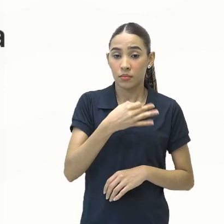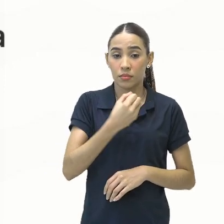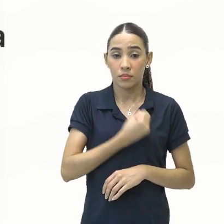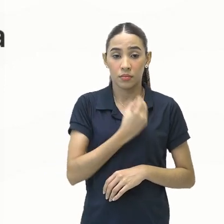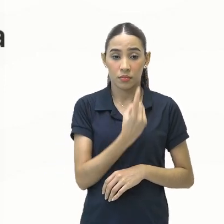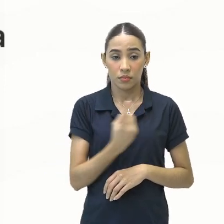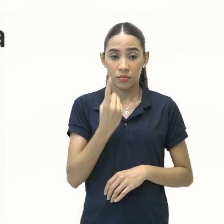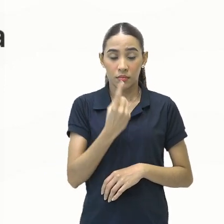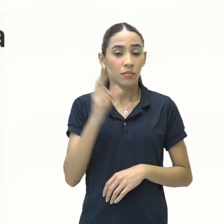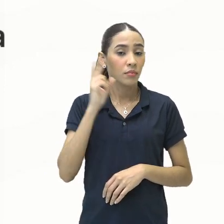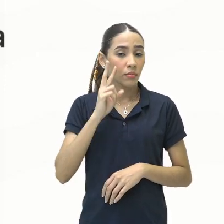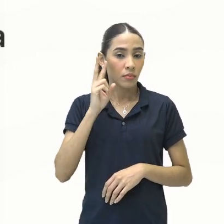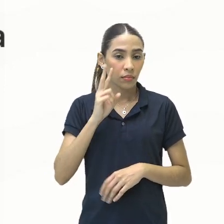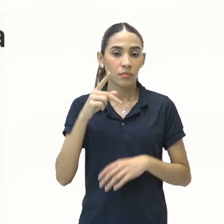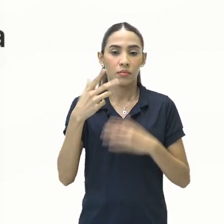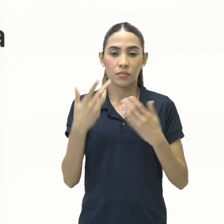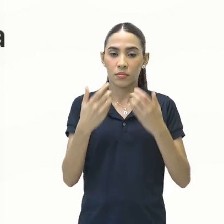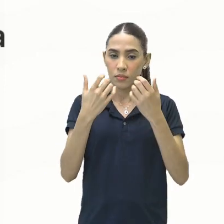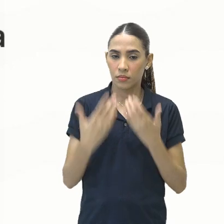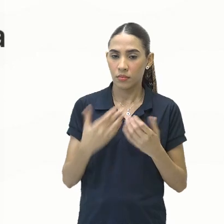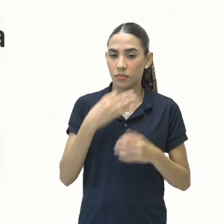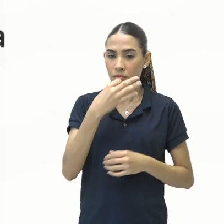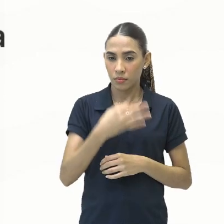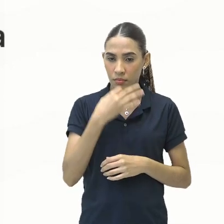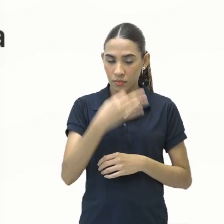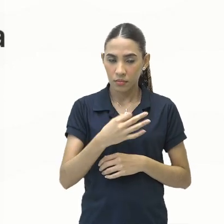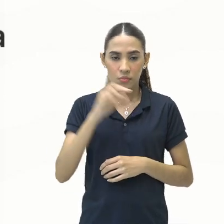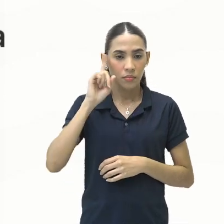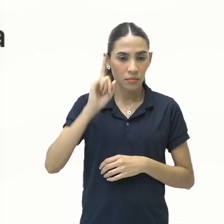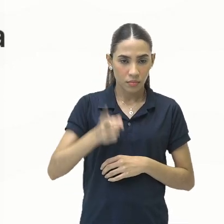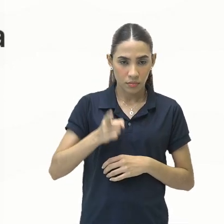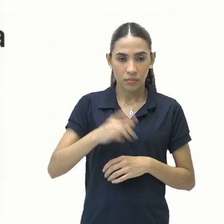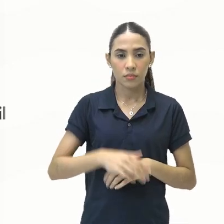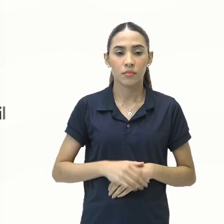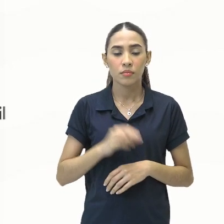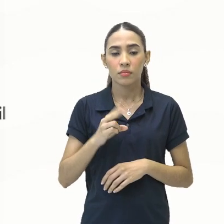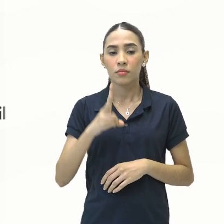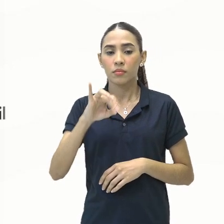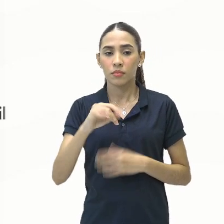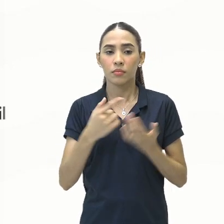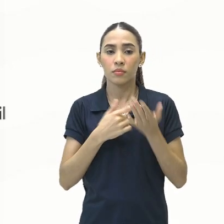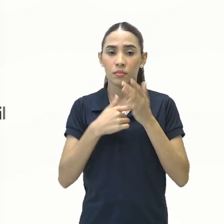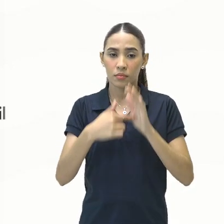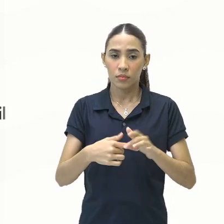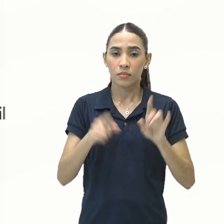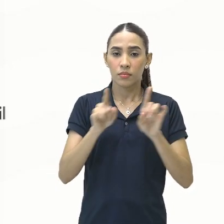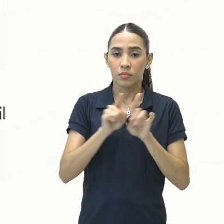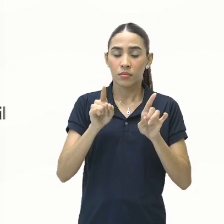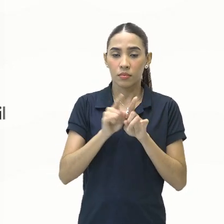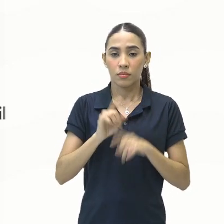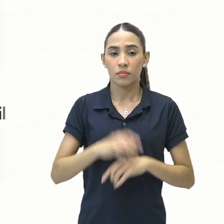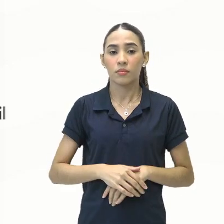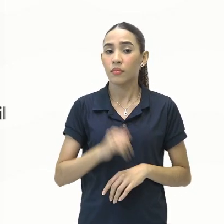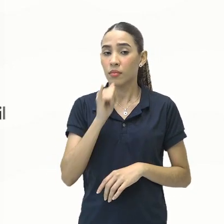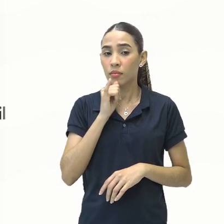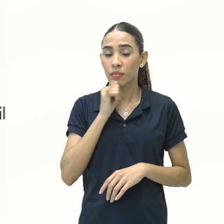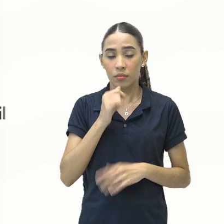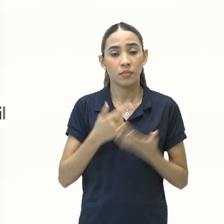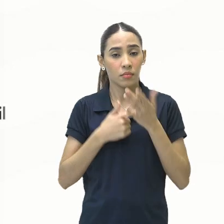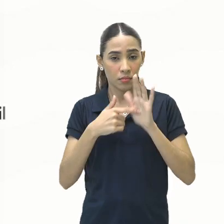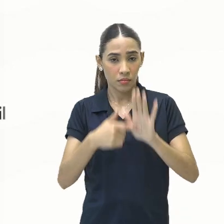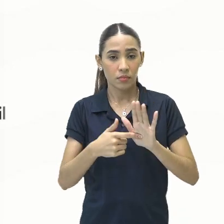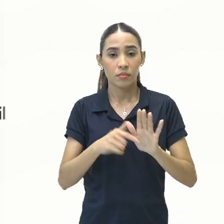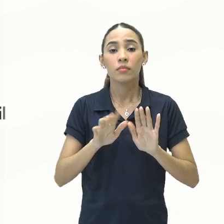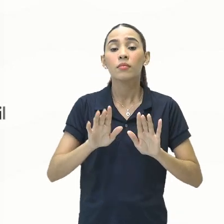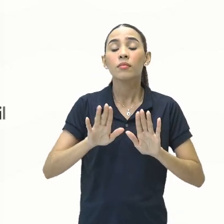só, lembram lá que nós já falamos sobre argumento de autoridade? Ele traz também aqui, ele traz uma autoridade para